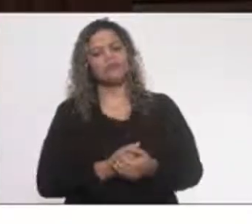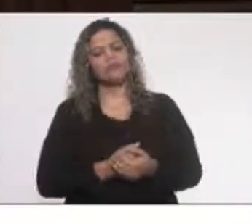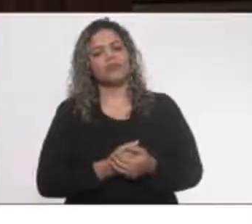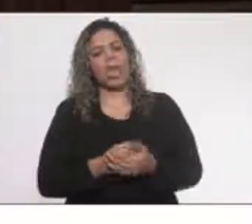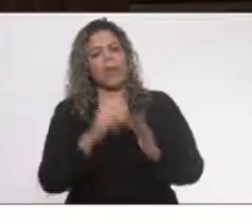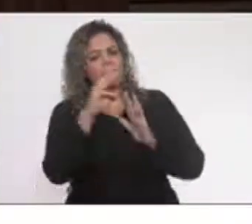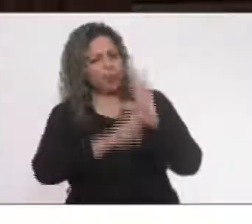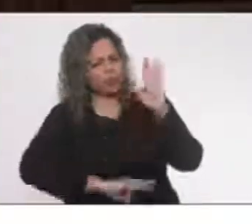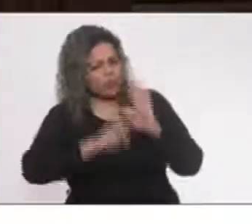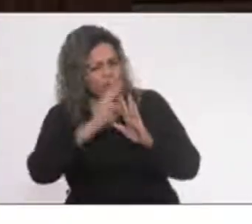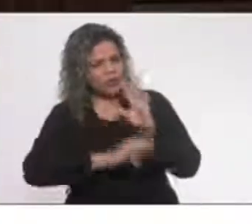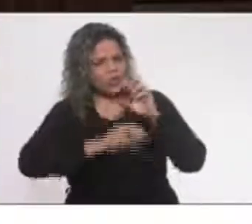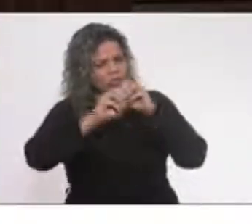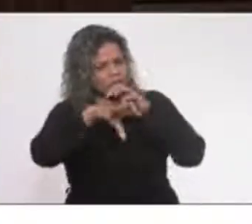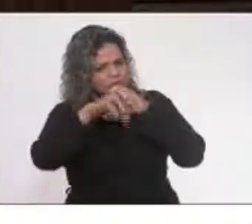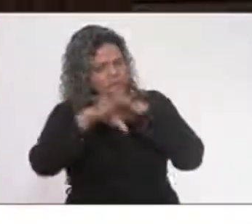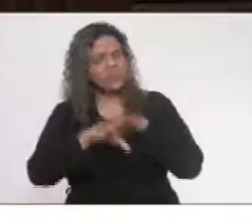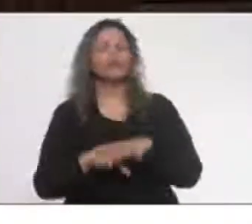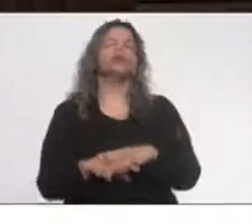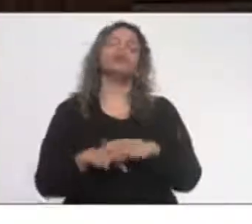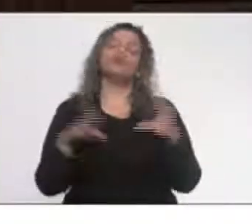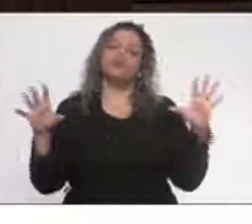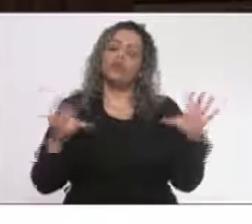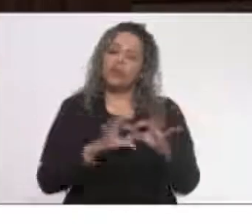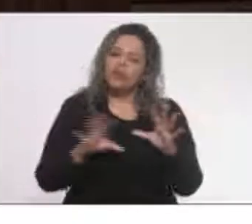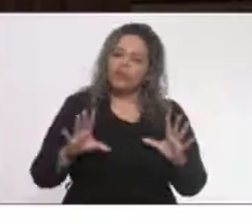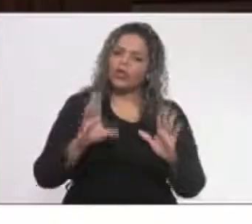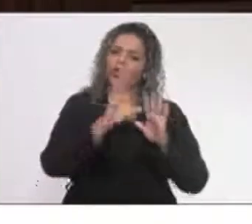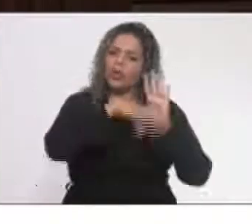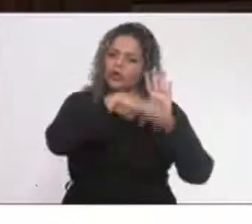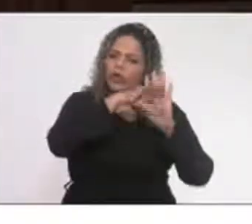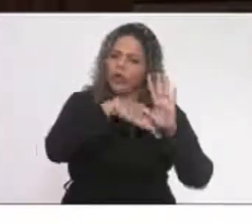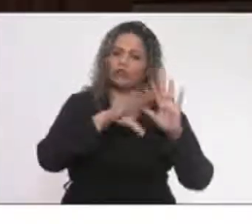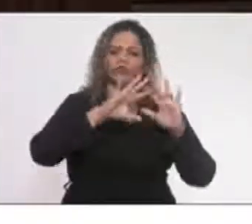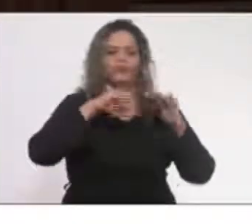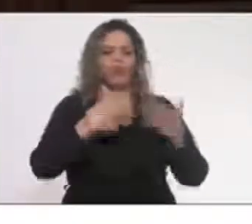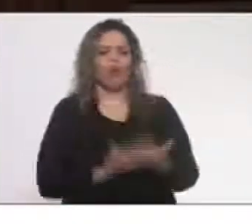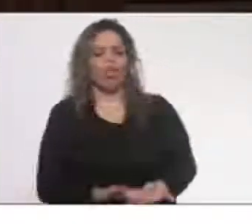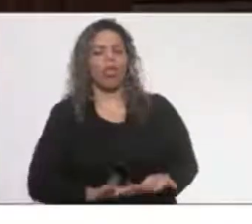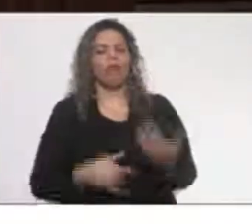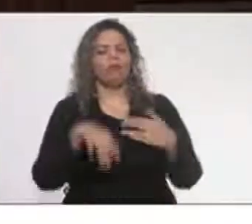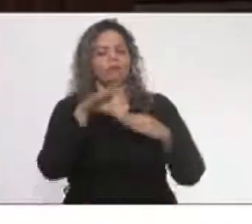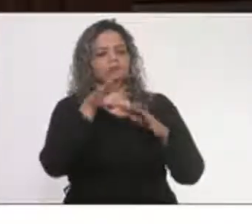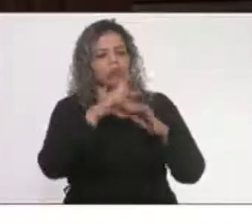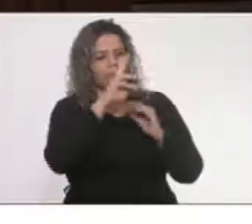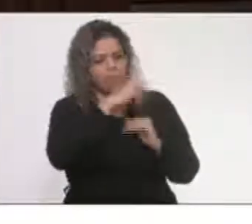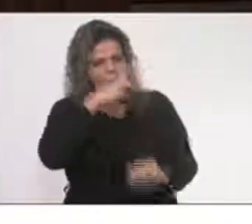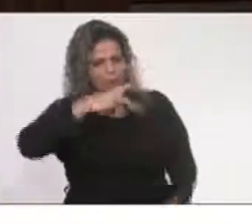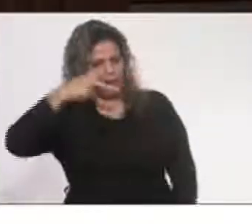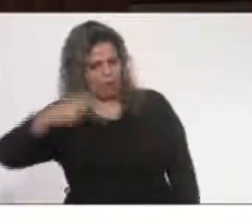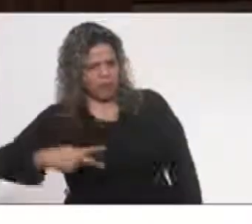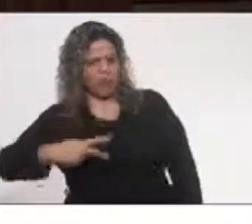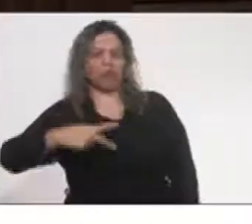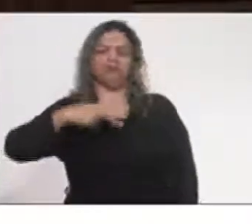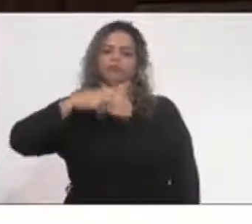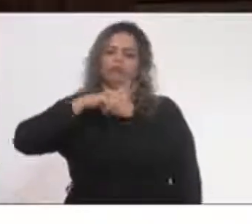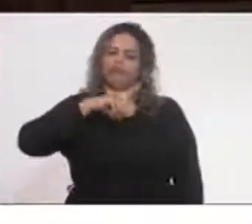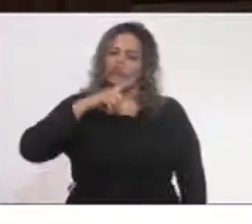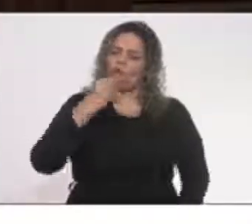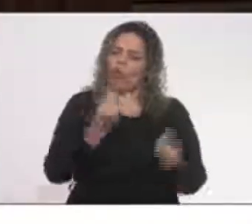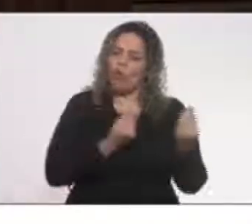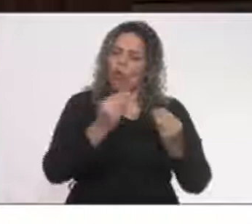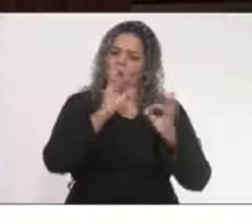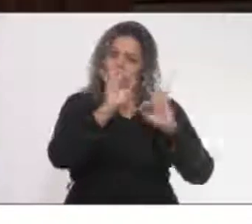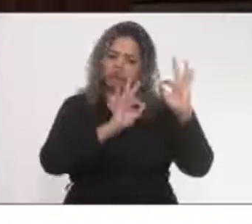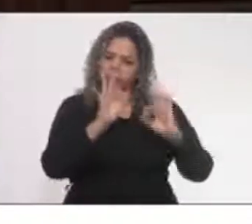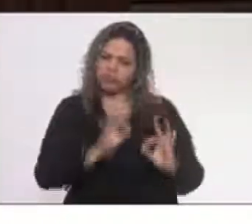as metodologias de ensino, o que define os conteúdos escolares, o que define o projeto político-pedagógico, o que define a forma de